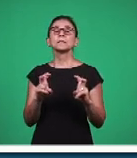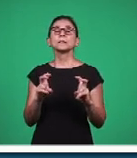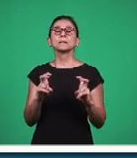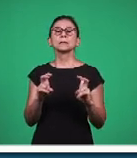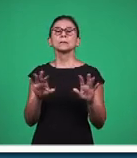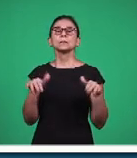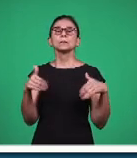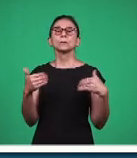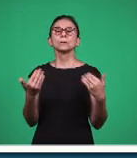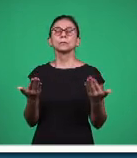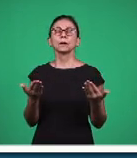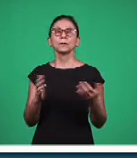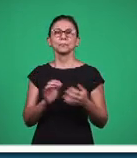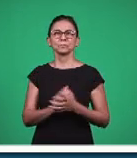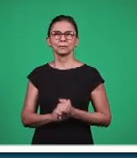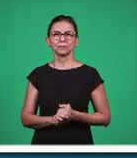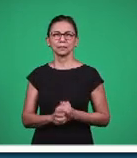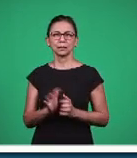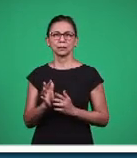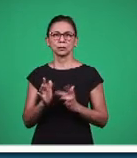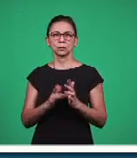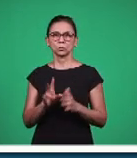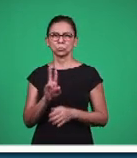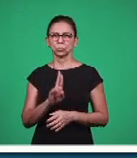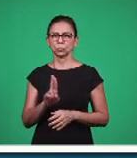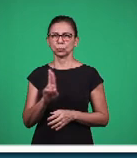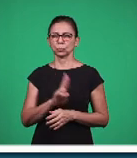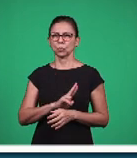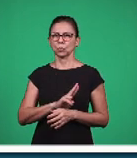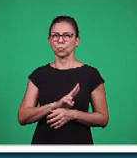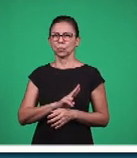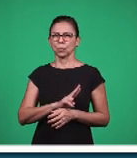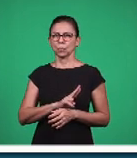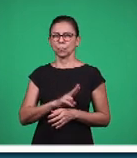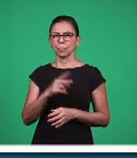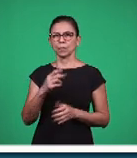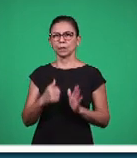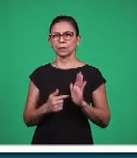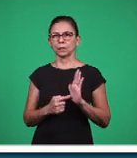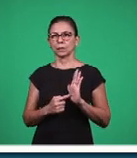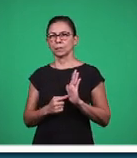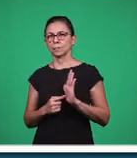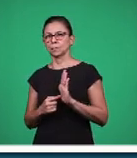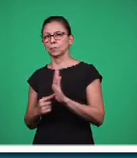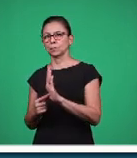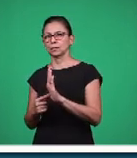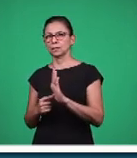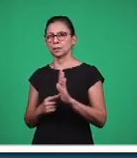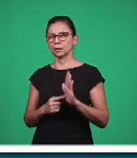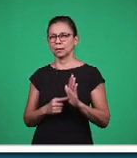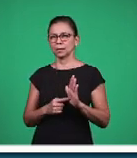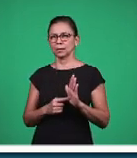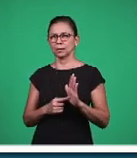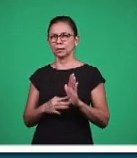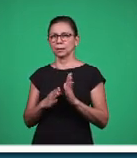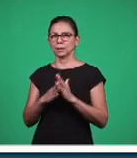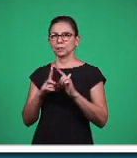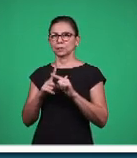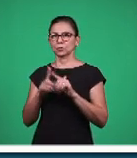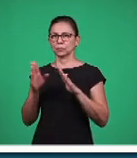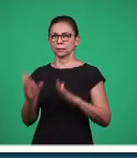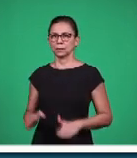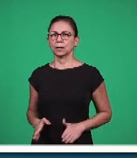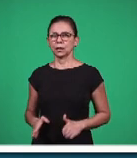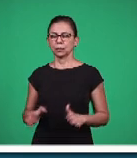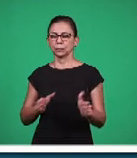Senhor Jesus para advertir a sua igreja voltar ao texto, né? Quanto ao momento que procede ao arrebatamento. Podemos colocar o texto,